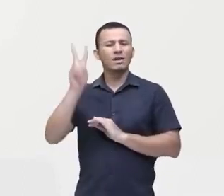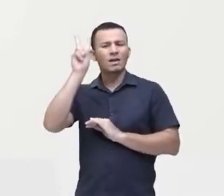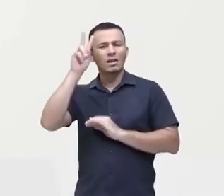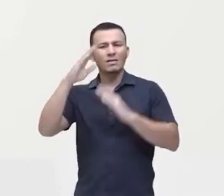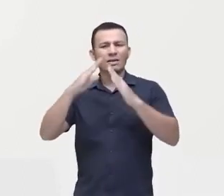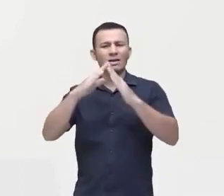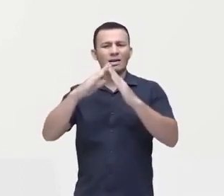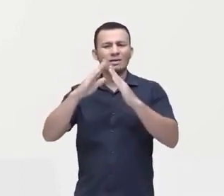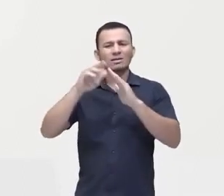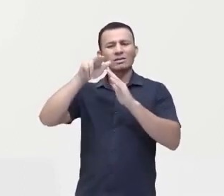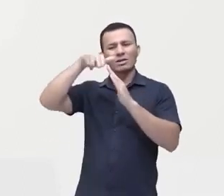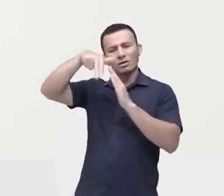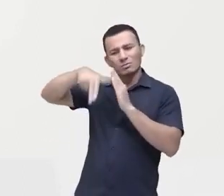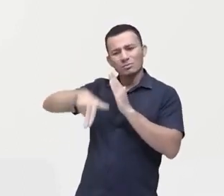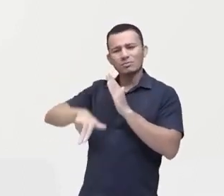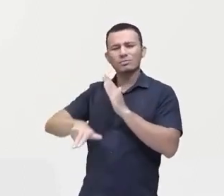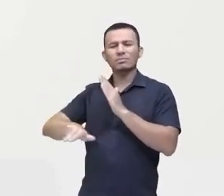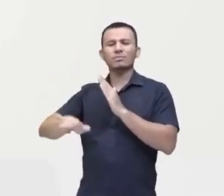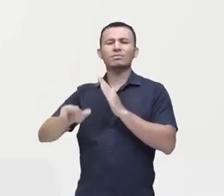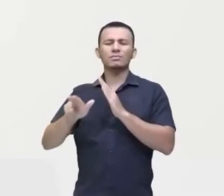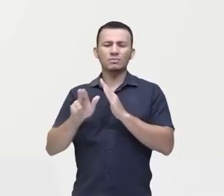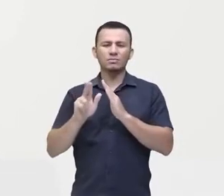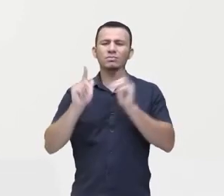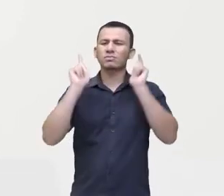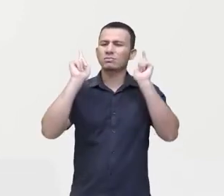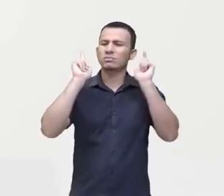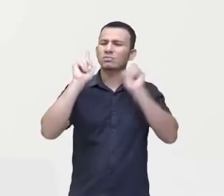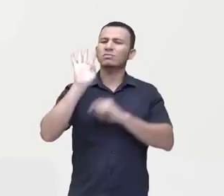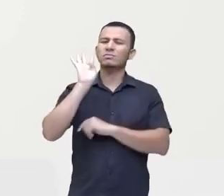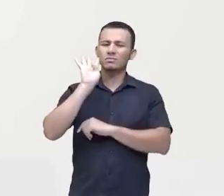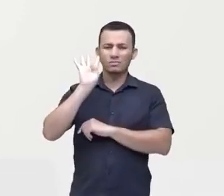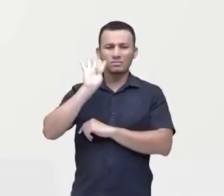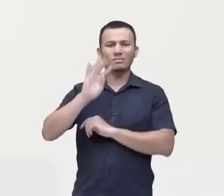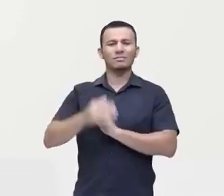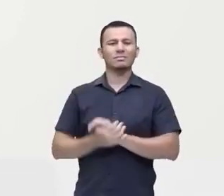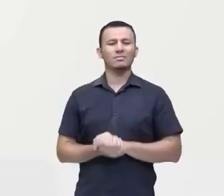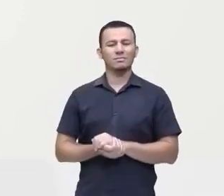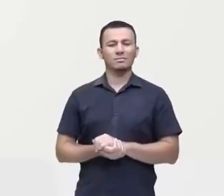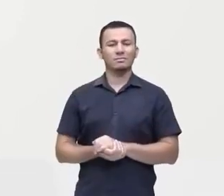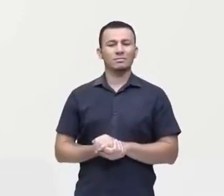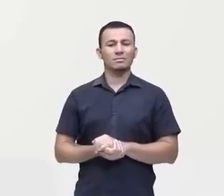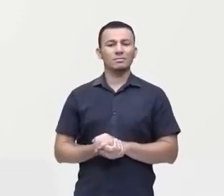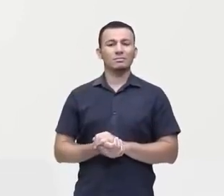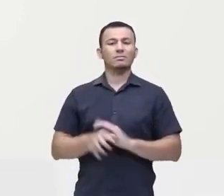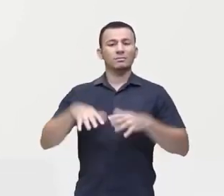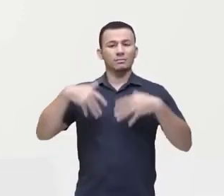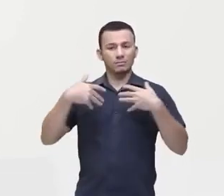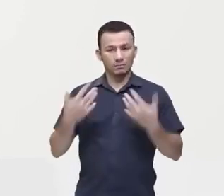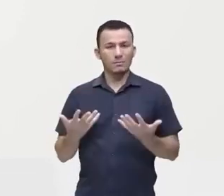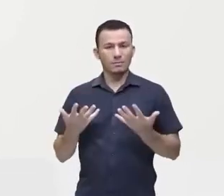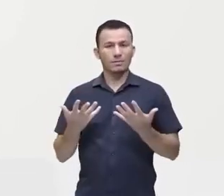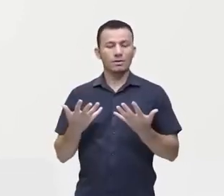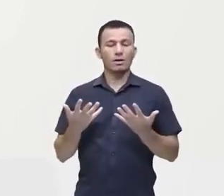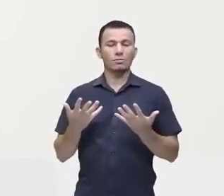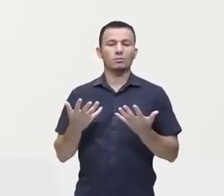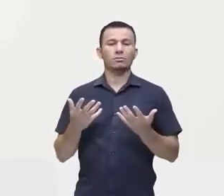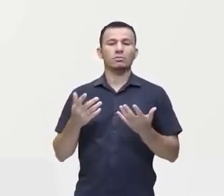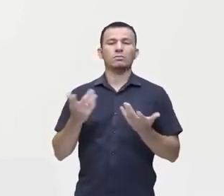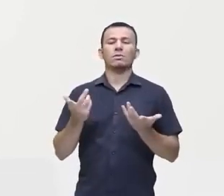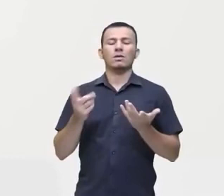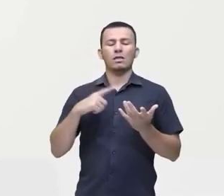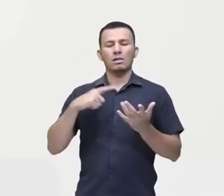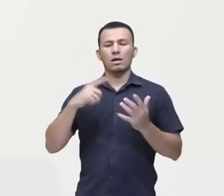com escorregador. É muito divertido. Então, quando a gente está aqui, a gente está